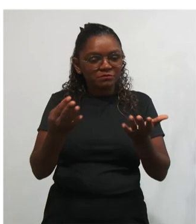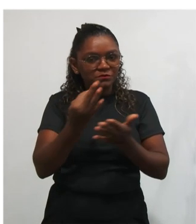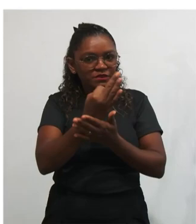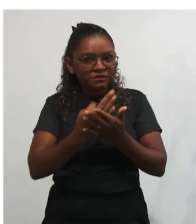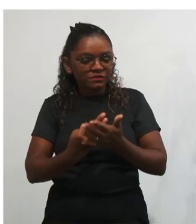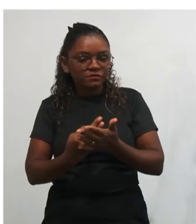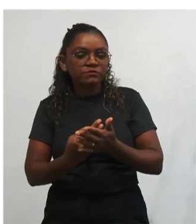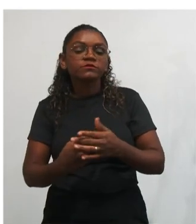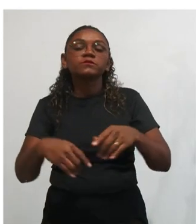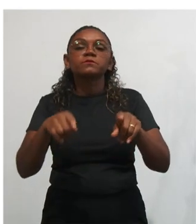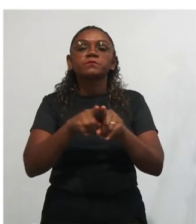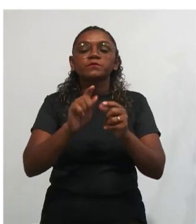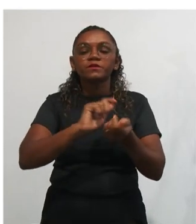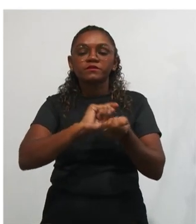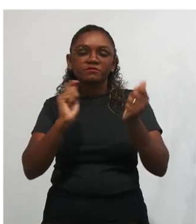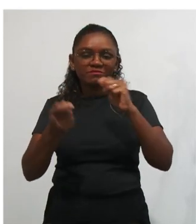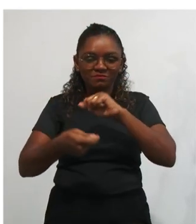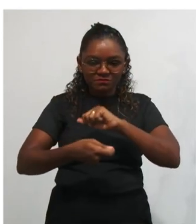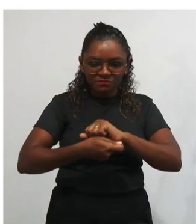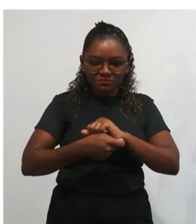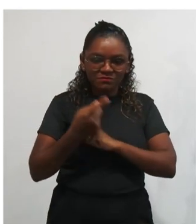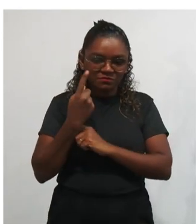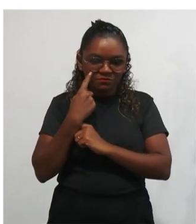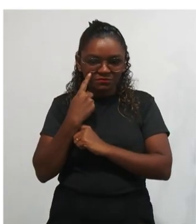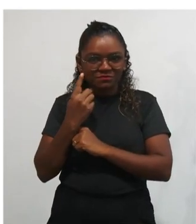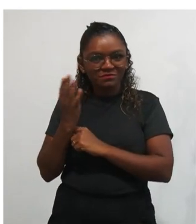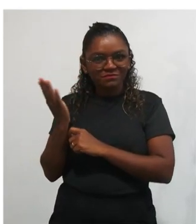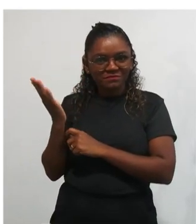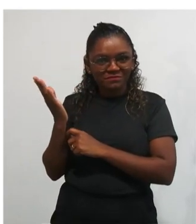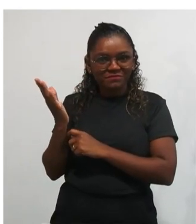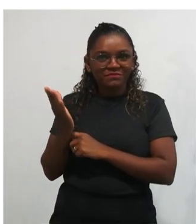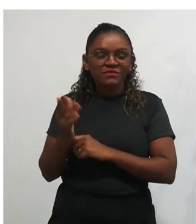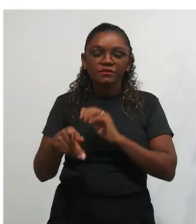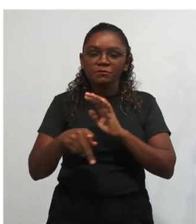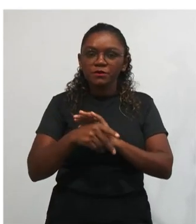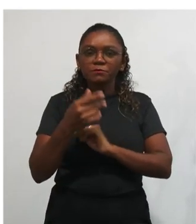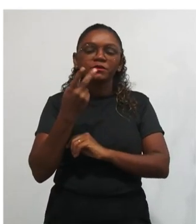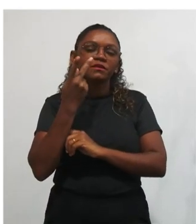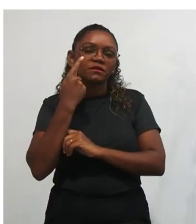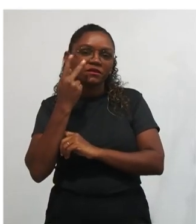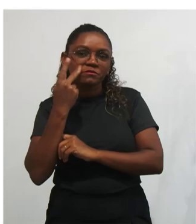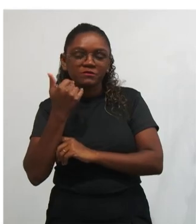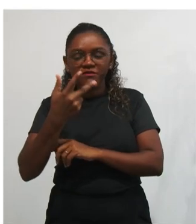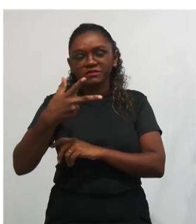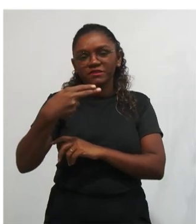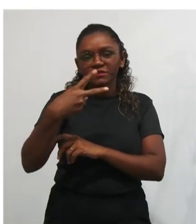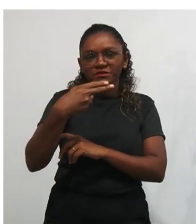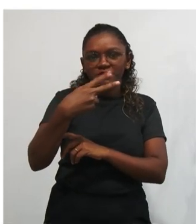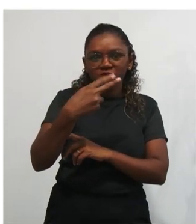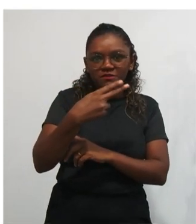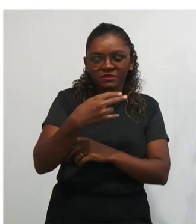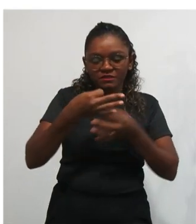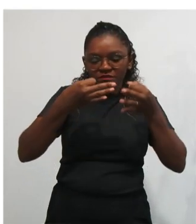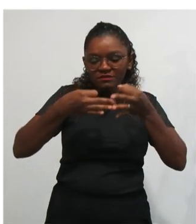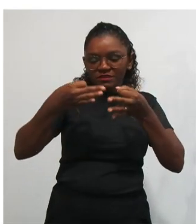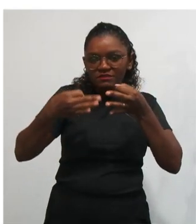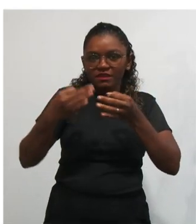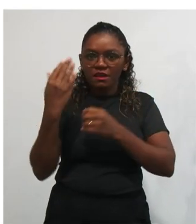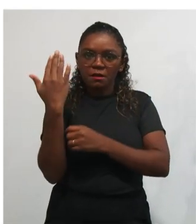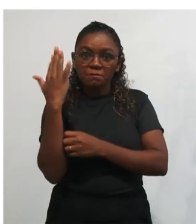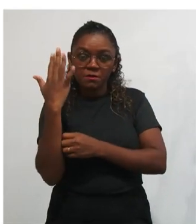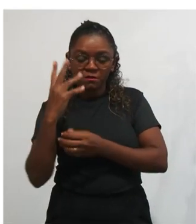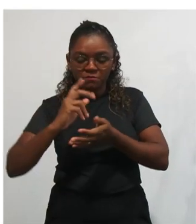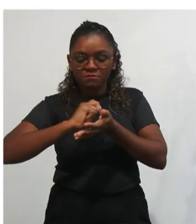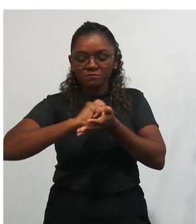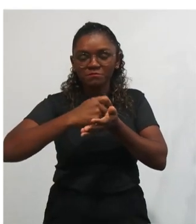você também tem os adaptadores né muito conhecido Ah para lápis e tesouras para posicionar adequadamente a mão da criança no